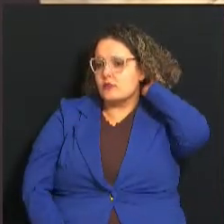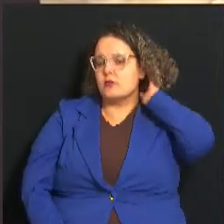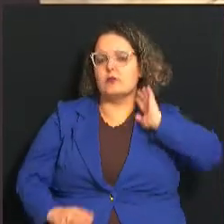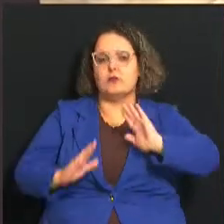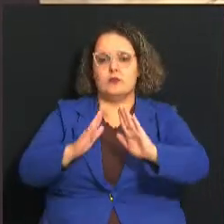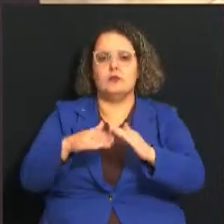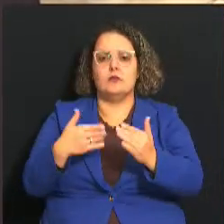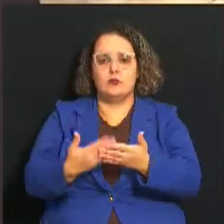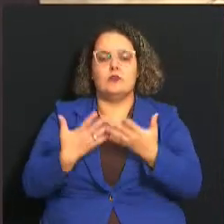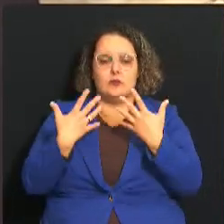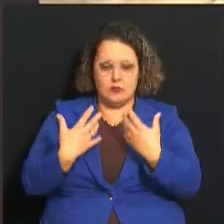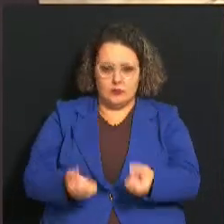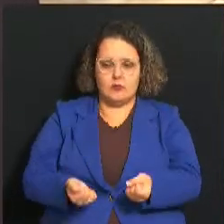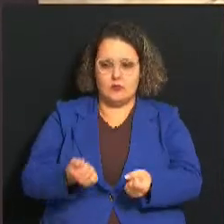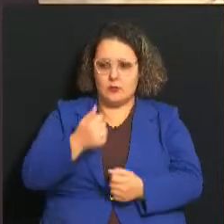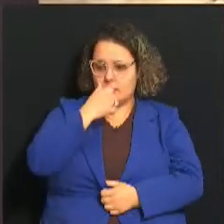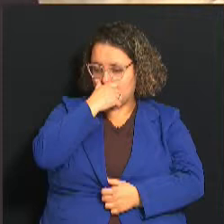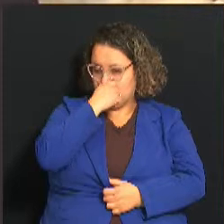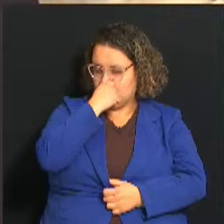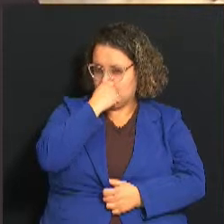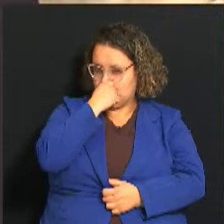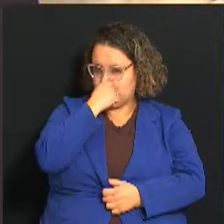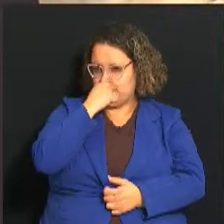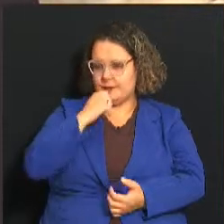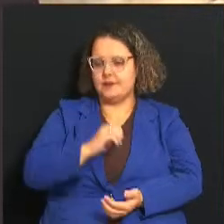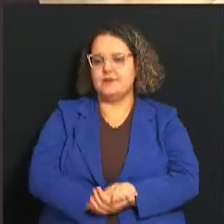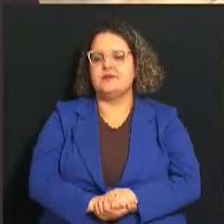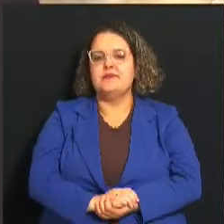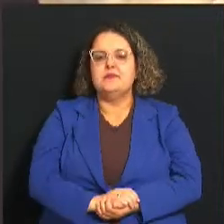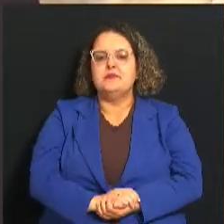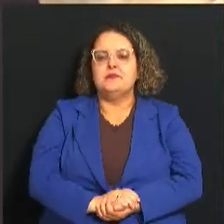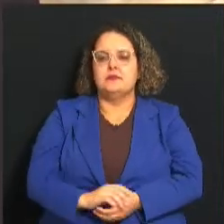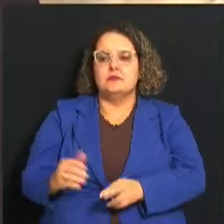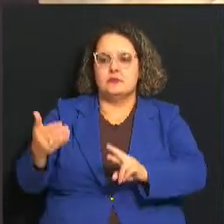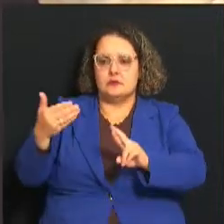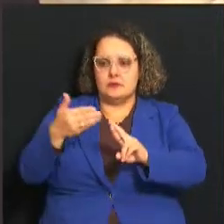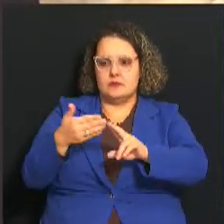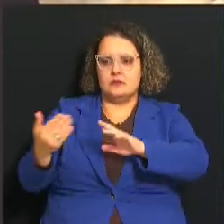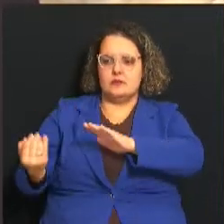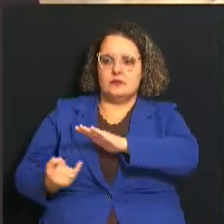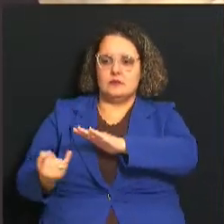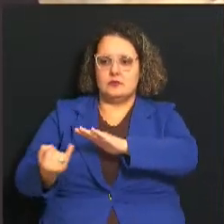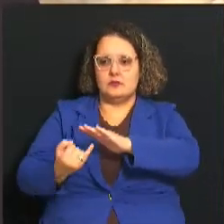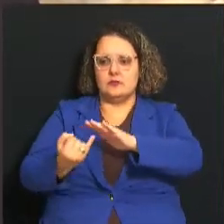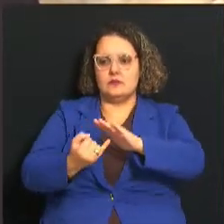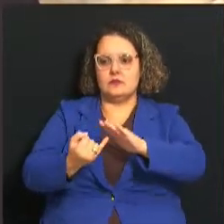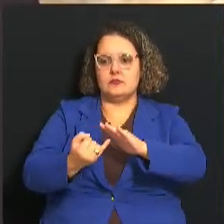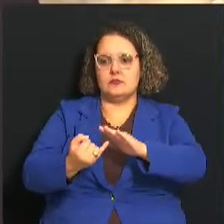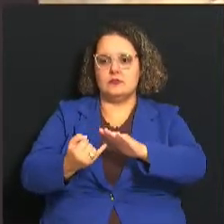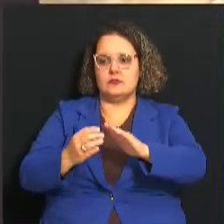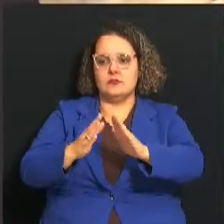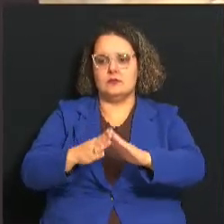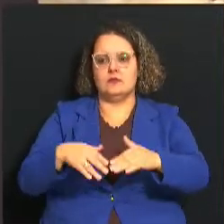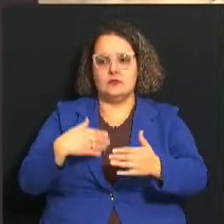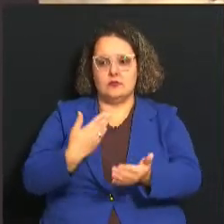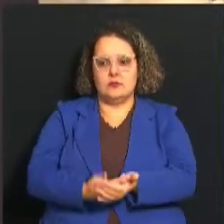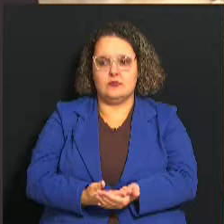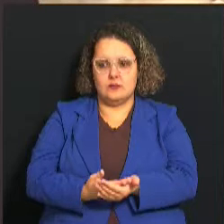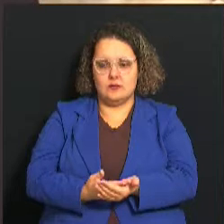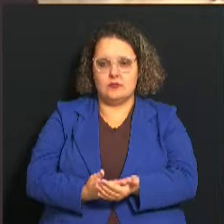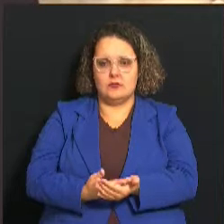aceito. 2. No caso de representantes de entidades, o requerimento deverá